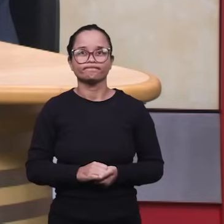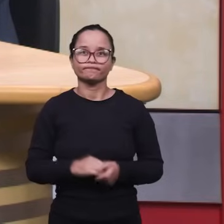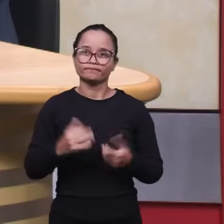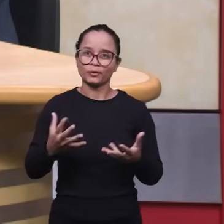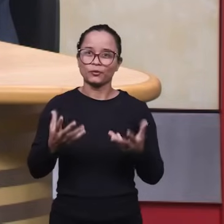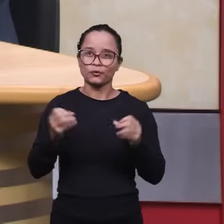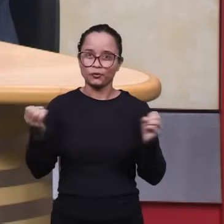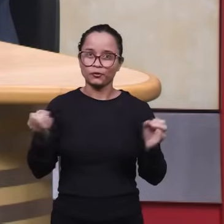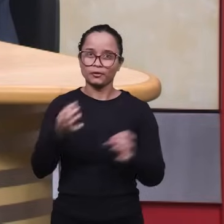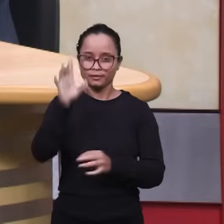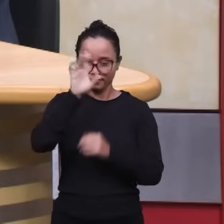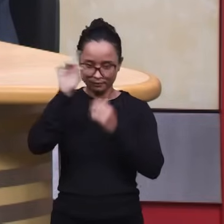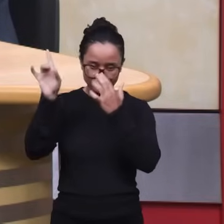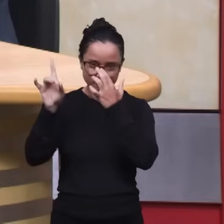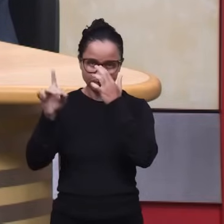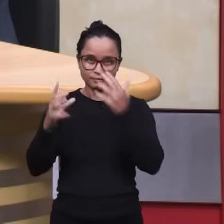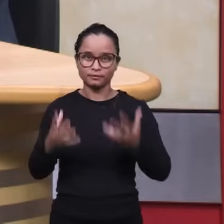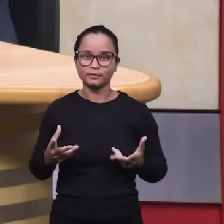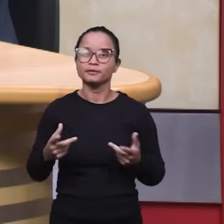Isso é maravilhoso